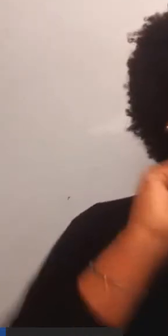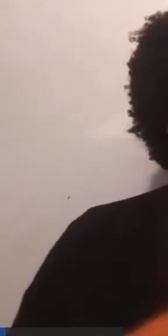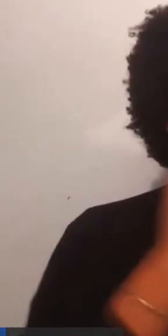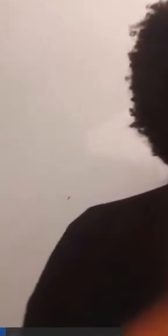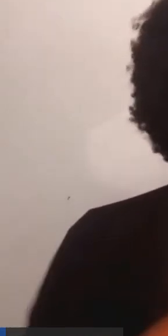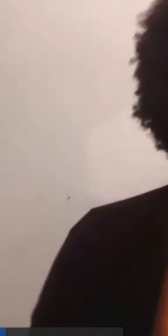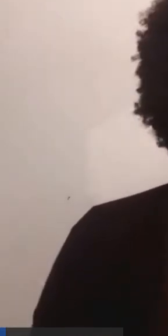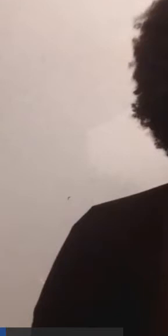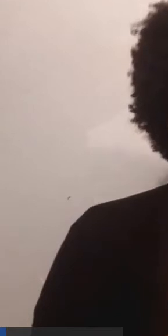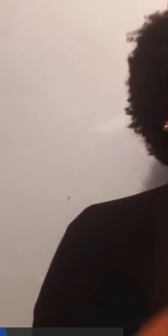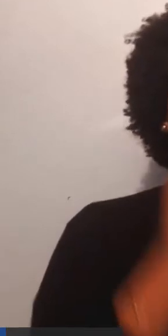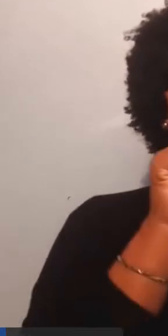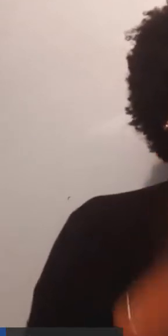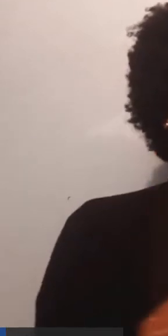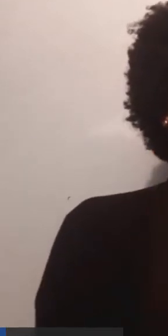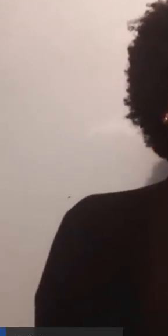e mão na massa.